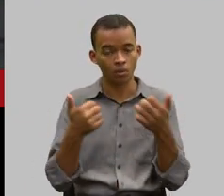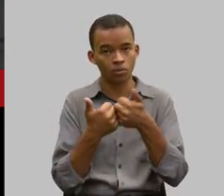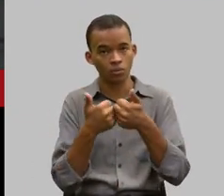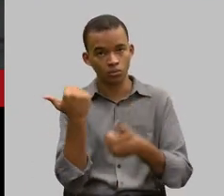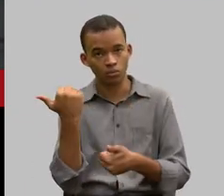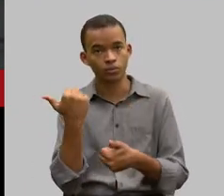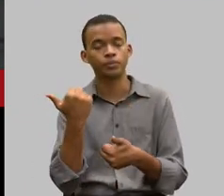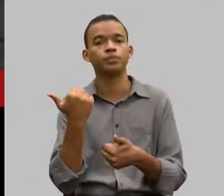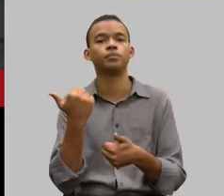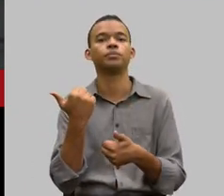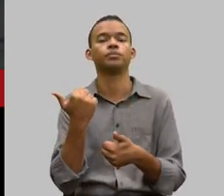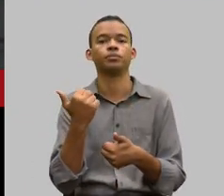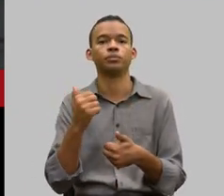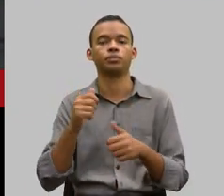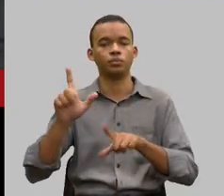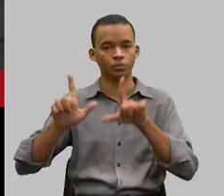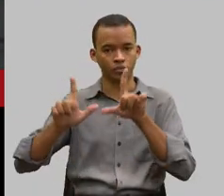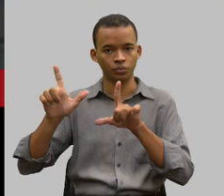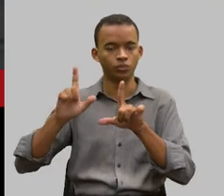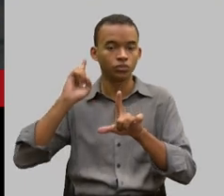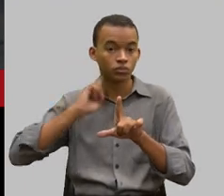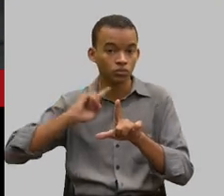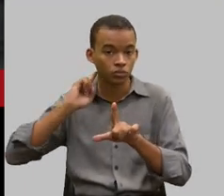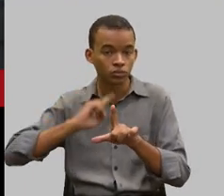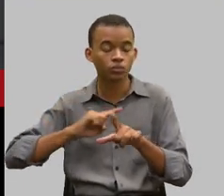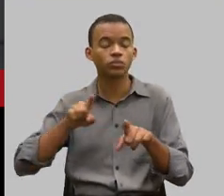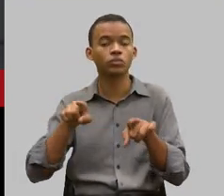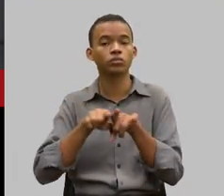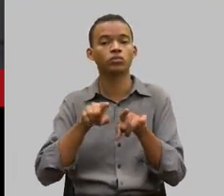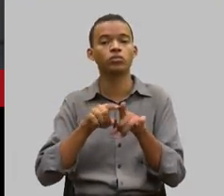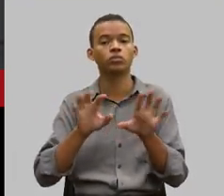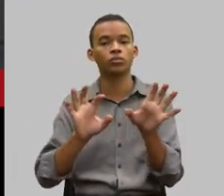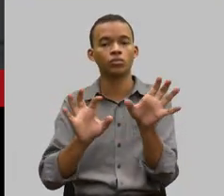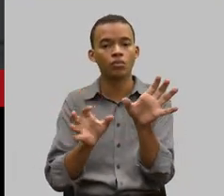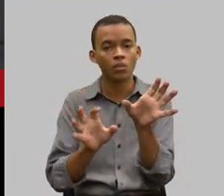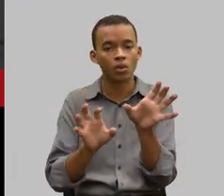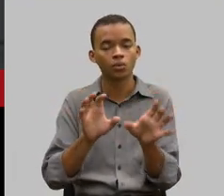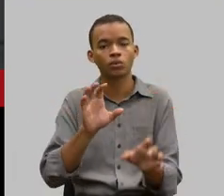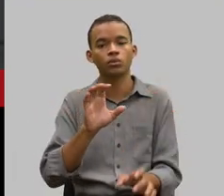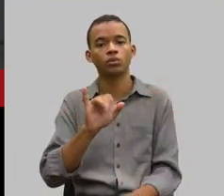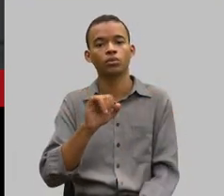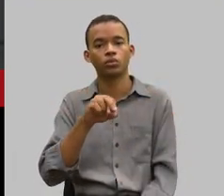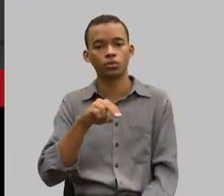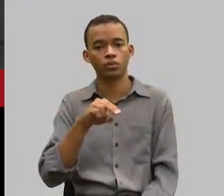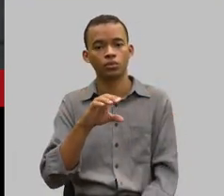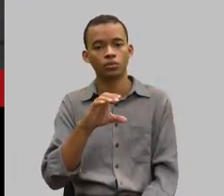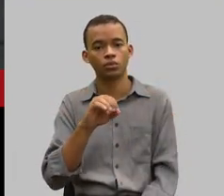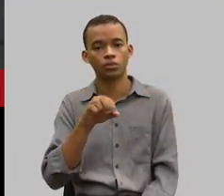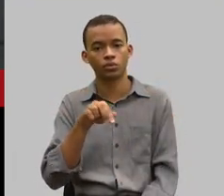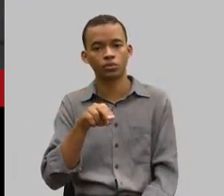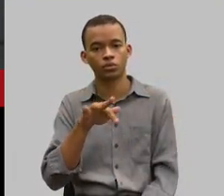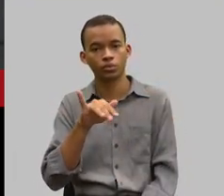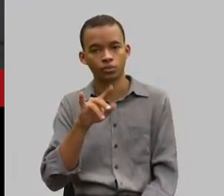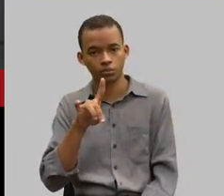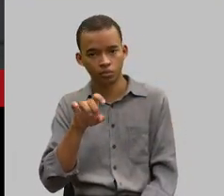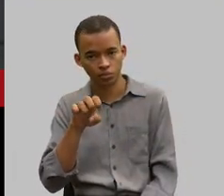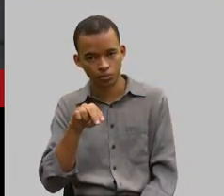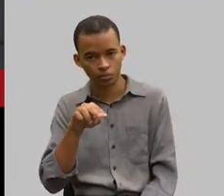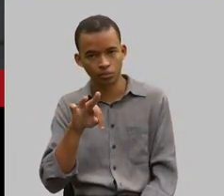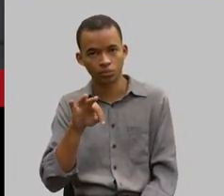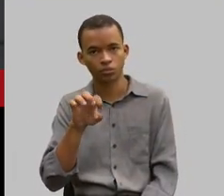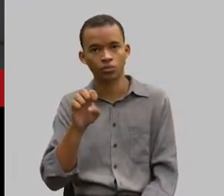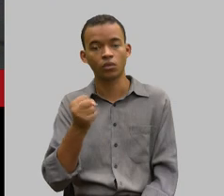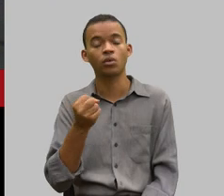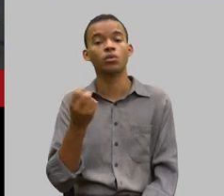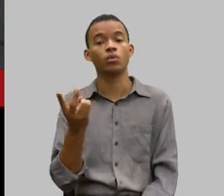rádio confidência que hoje trabalham de forma integrada inclusive as duas editoras chefes do do jornalismo são concursados da casa assim como o